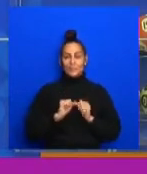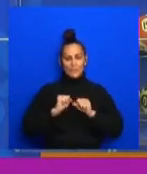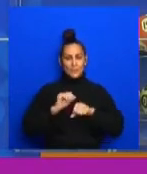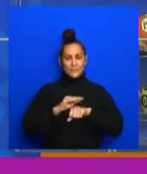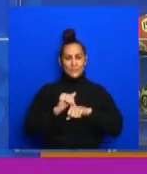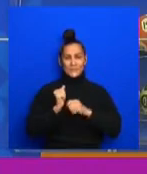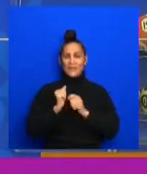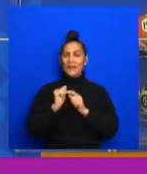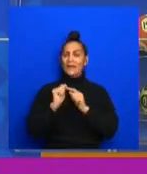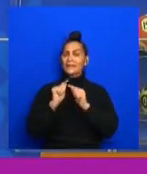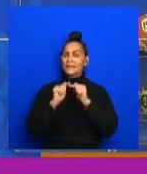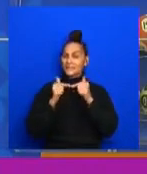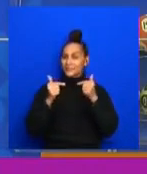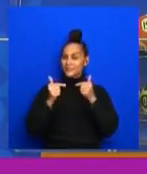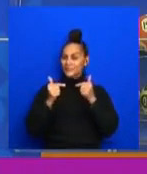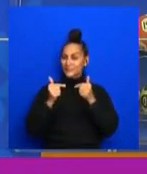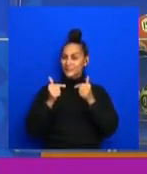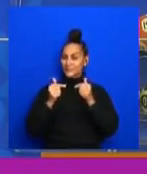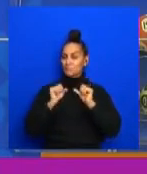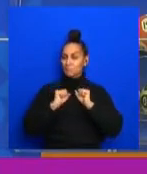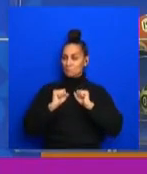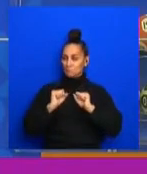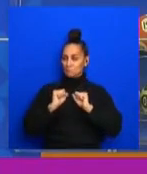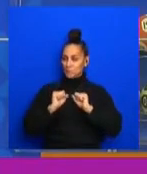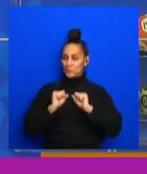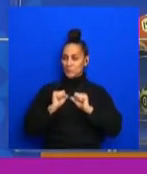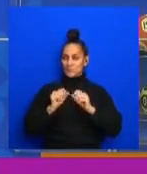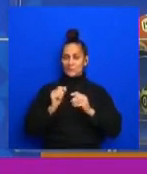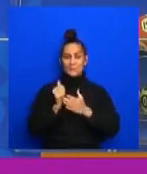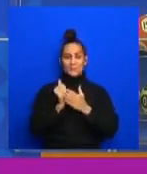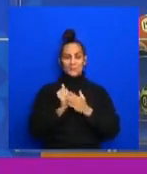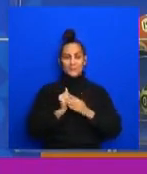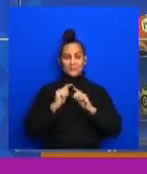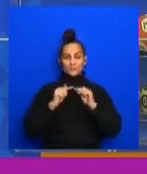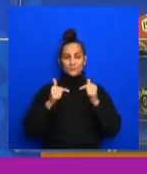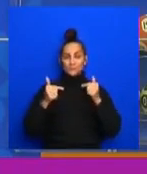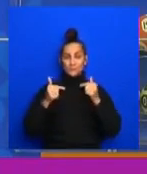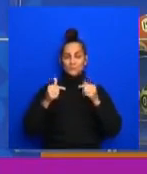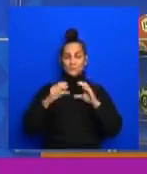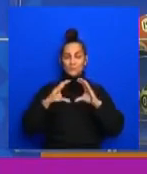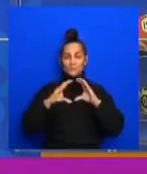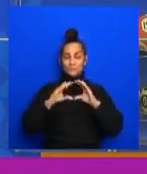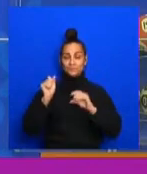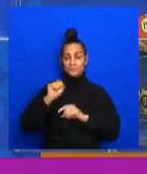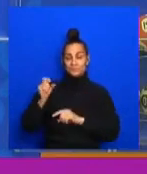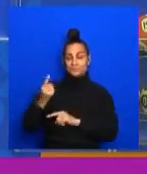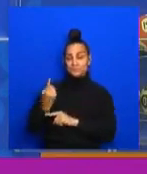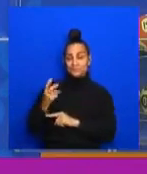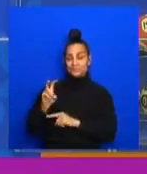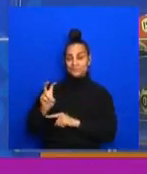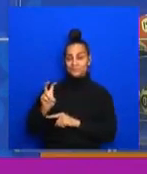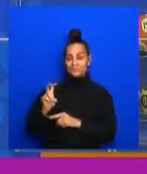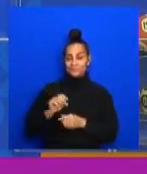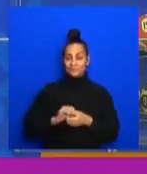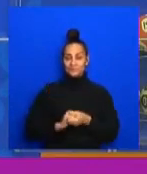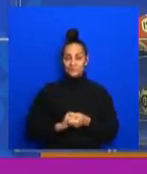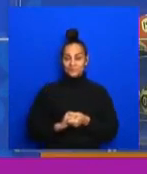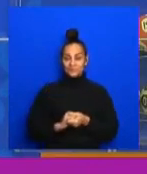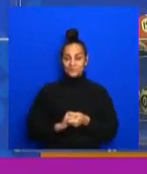Pode chamar, pode chamar. Pode chamar que a sorte vem. Bola azul número 15. Azul